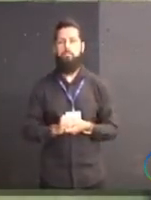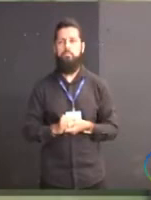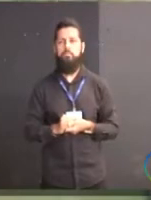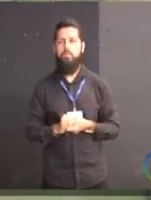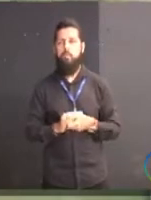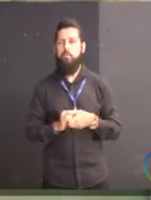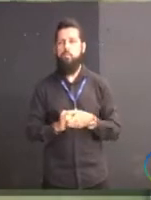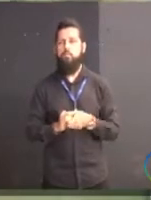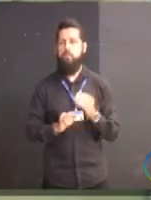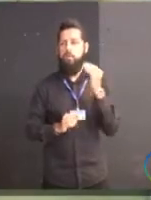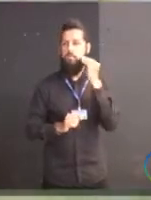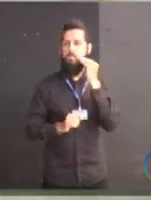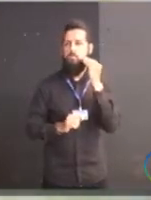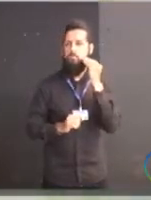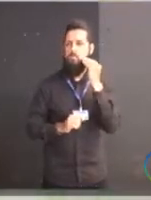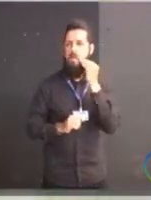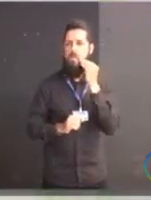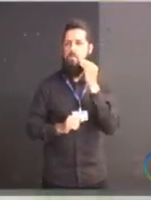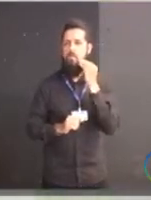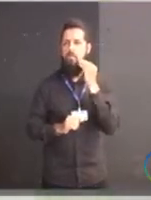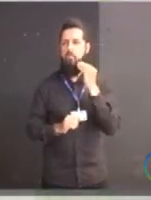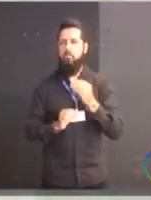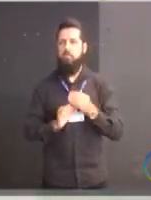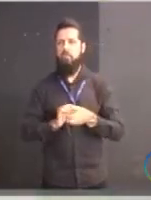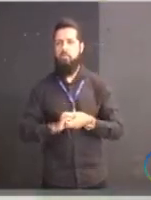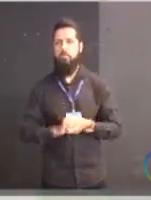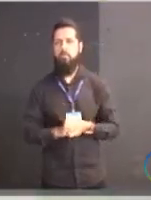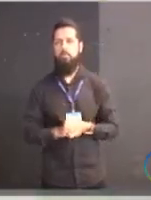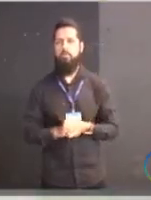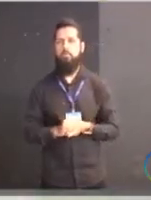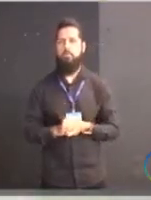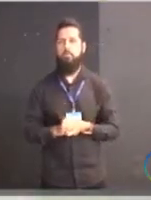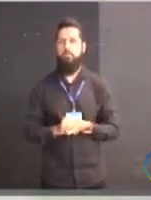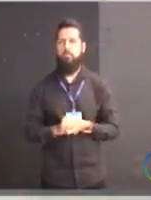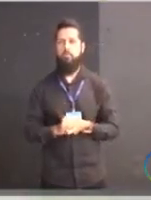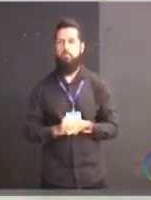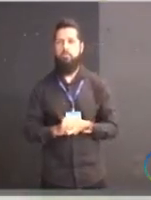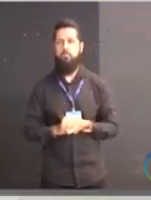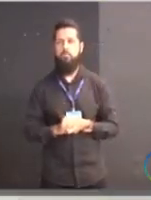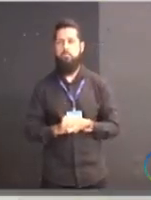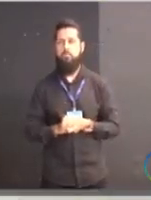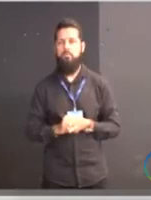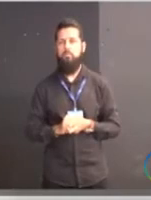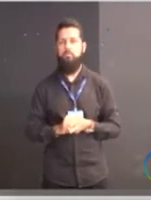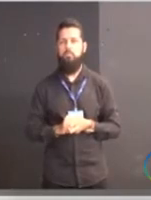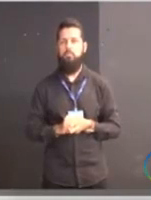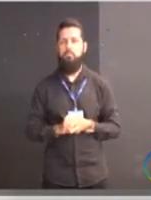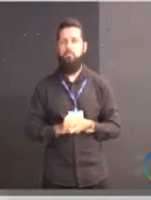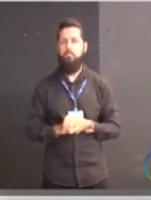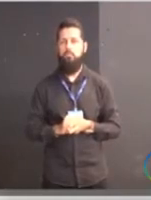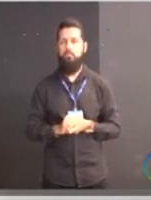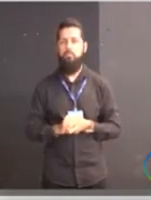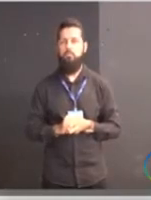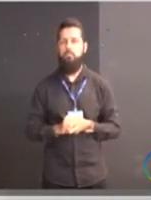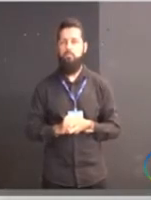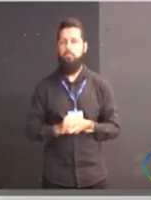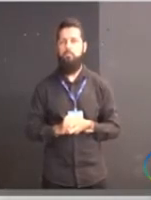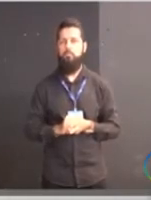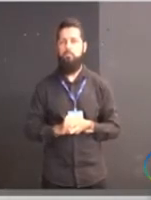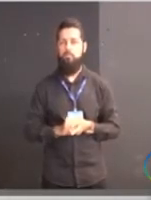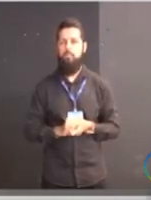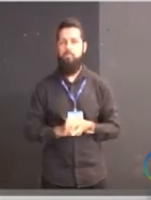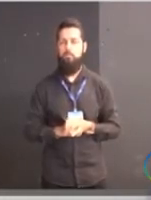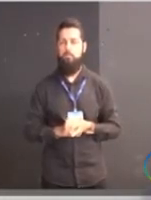galáxia evoluía com outras galáxias em torno de uma nebulosa